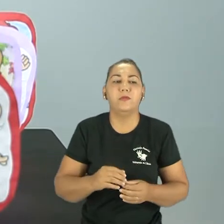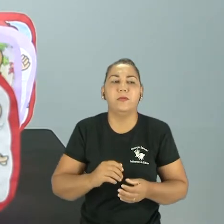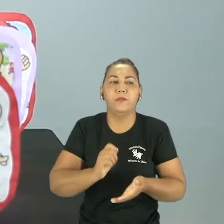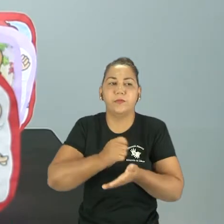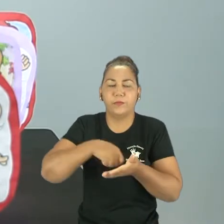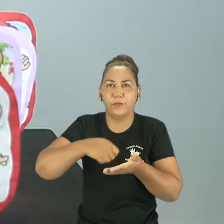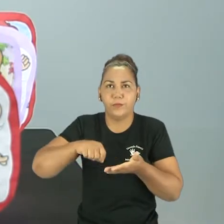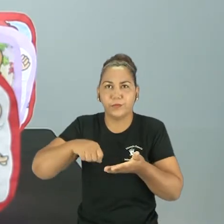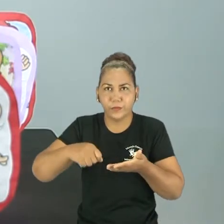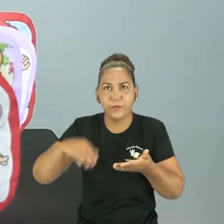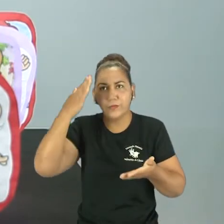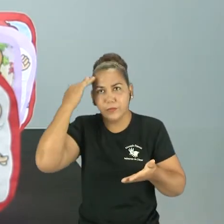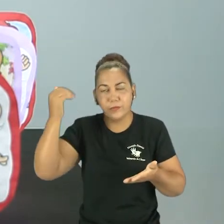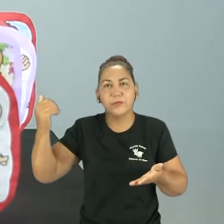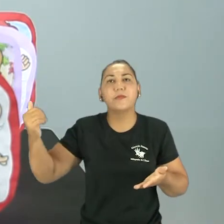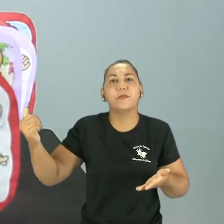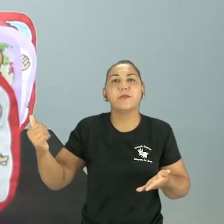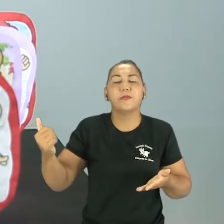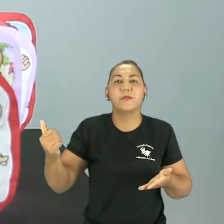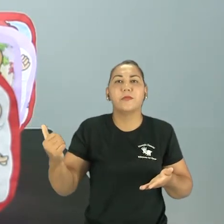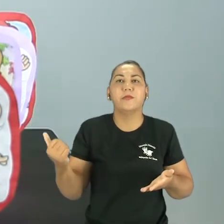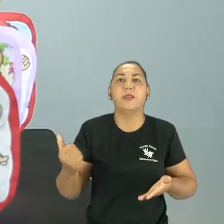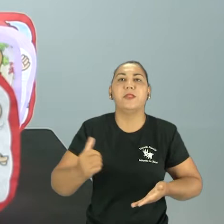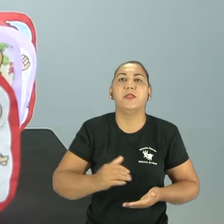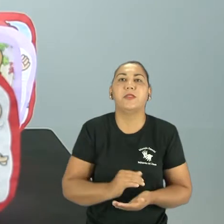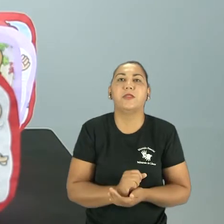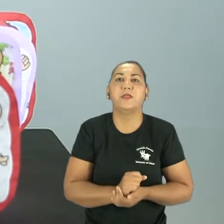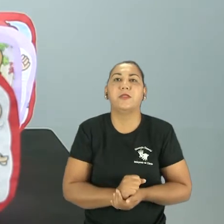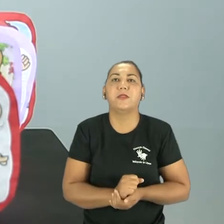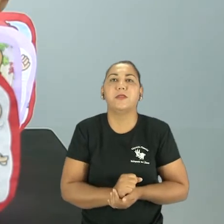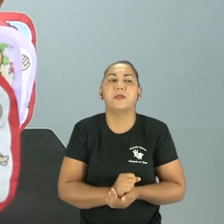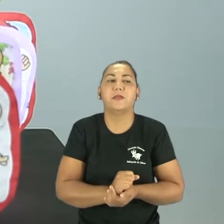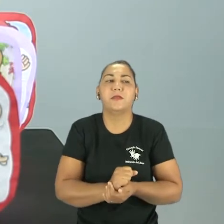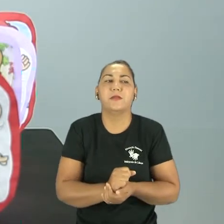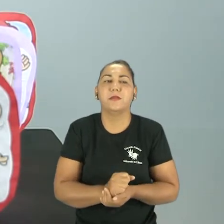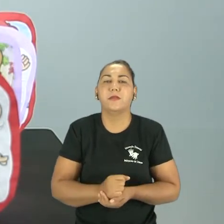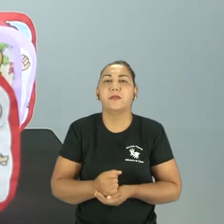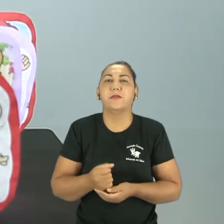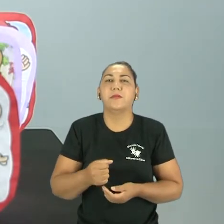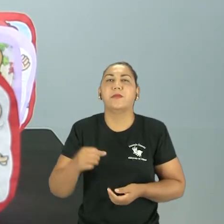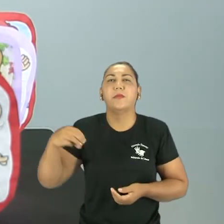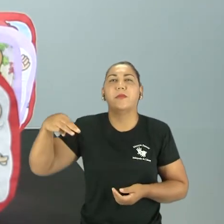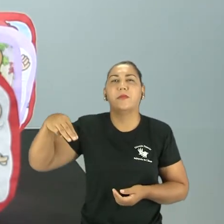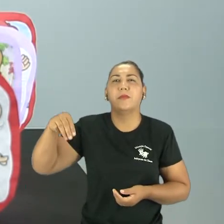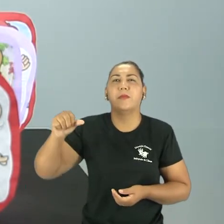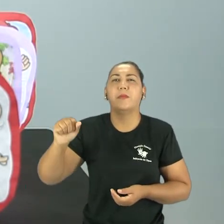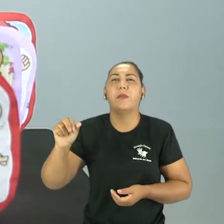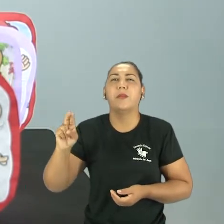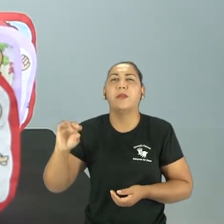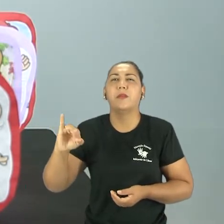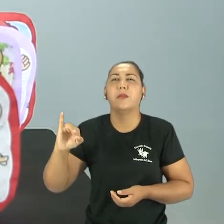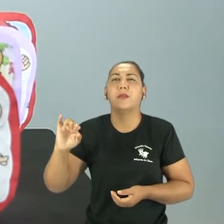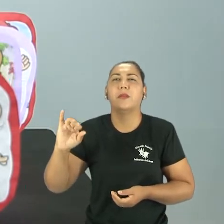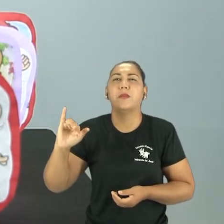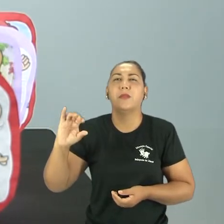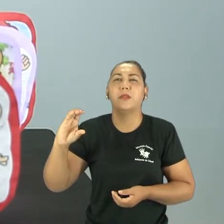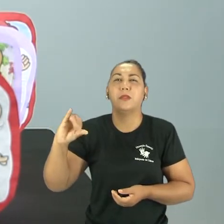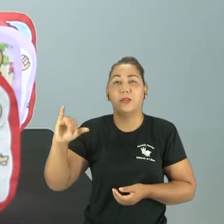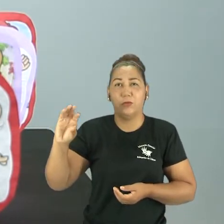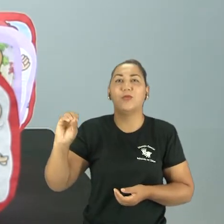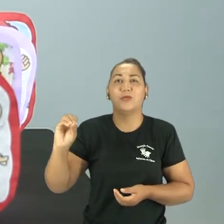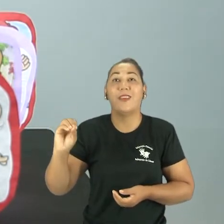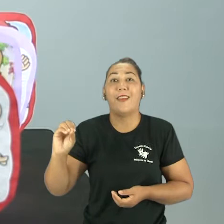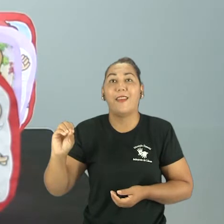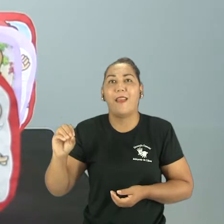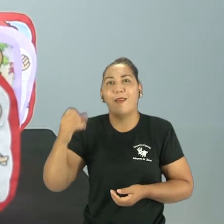né? No caso aqui o Maurício de Souza, ele não ia colocar personagens para não ter uma história, tem um começo, tem um meio e tem um